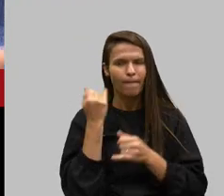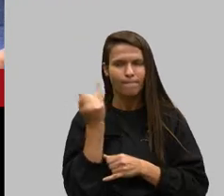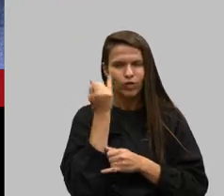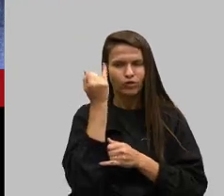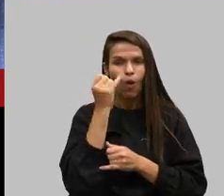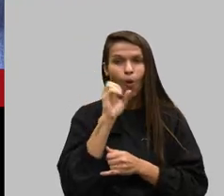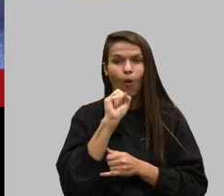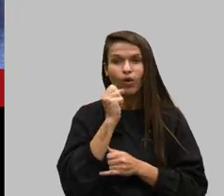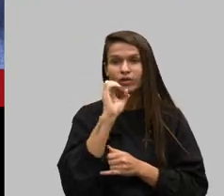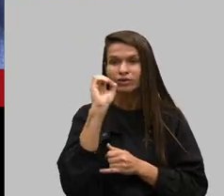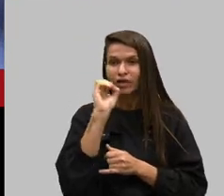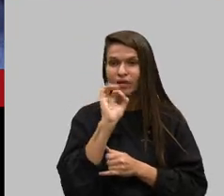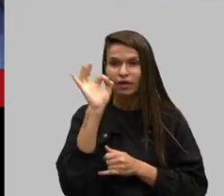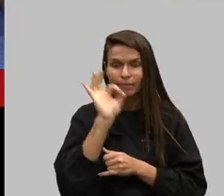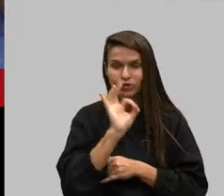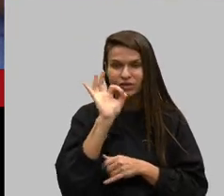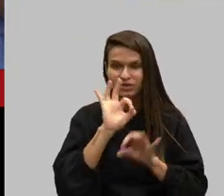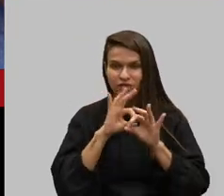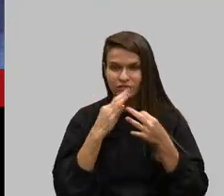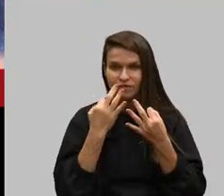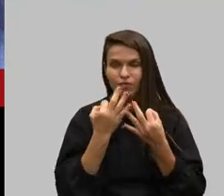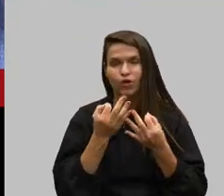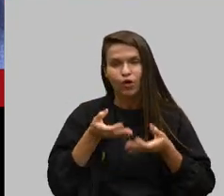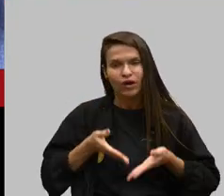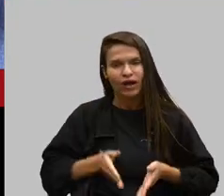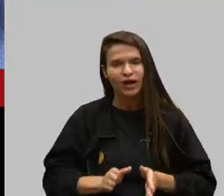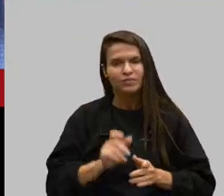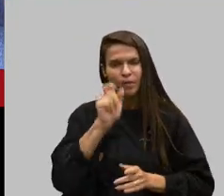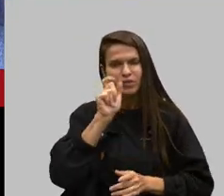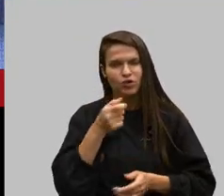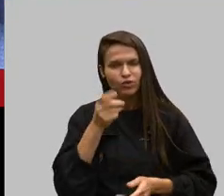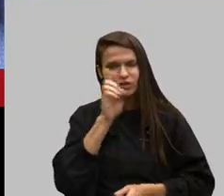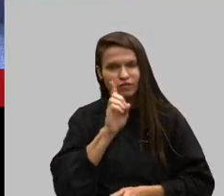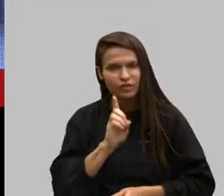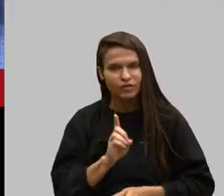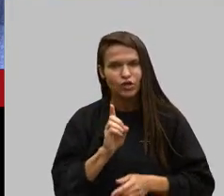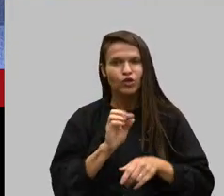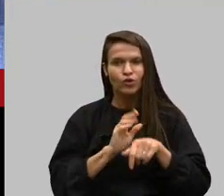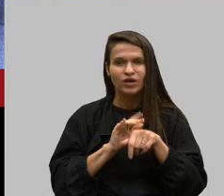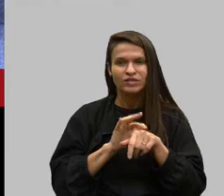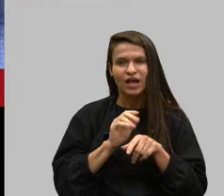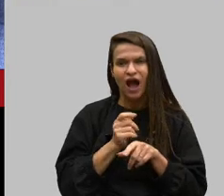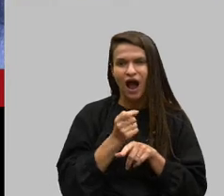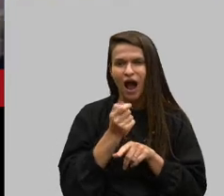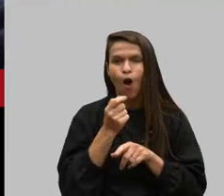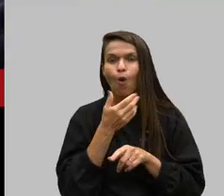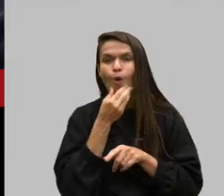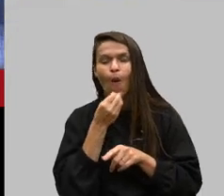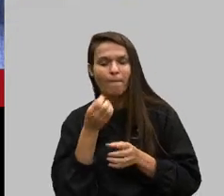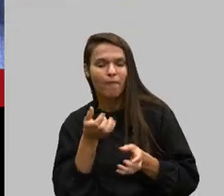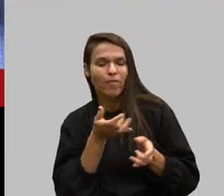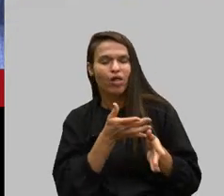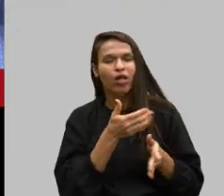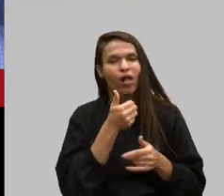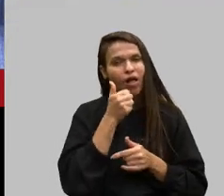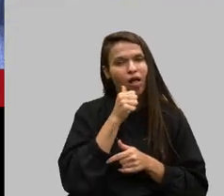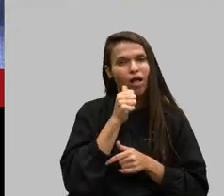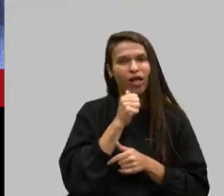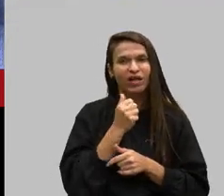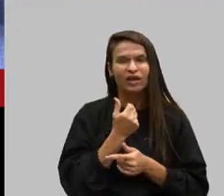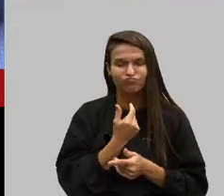80% das famílias quando nasce uma pessoa com deficiência e doentes raros o homem abandona mulher e deixa a mulher lá julgada